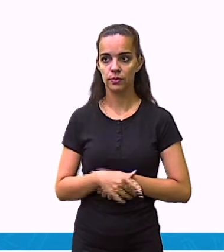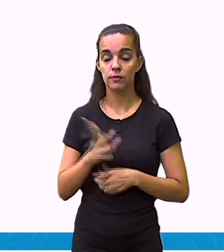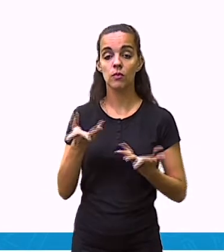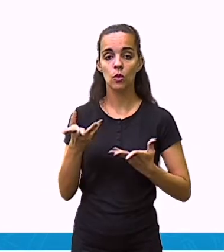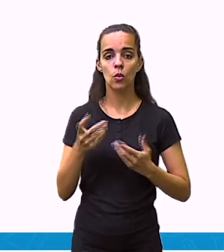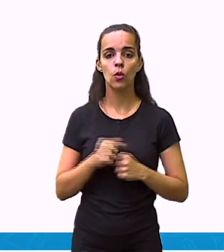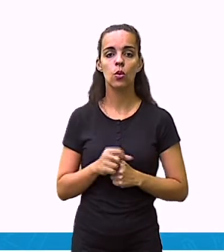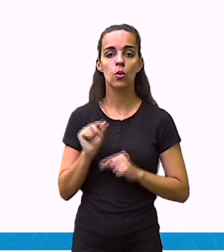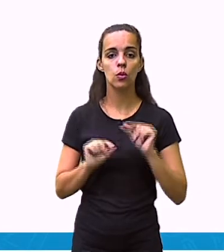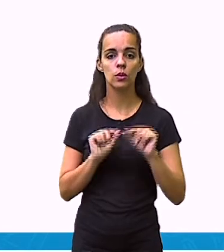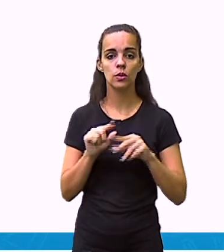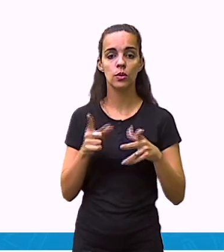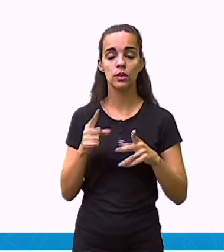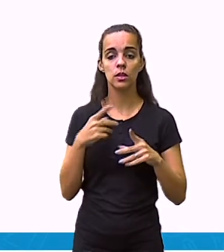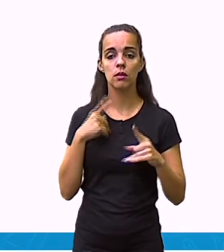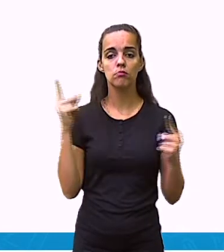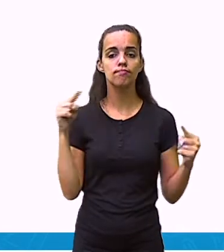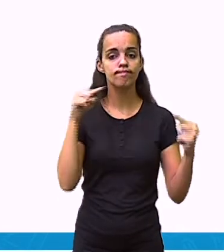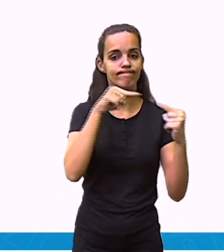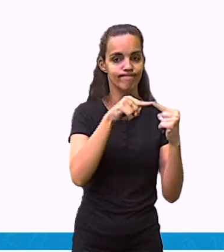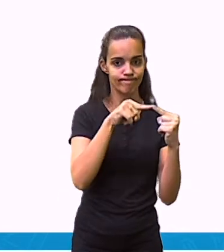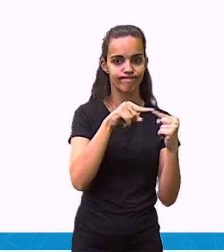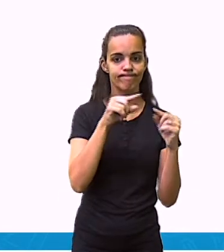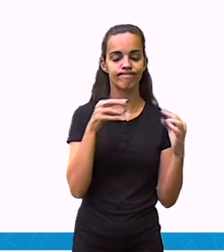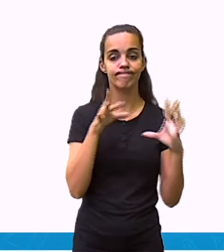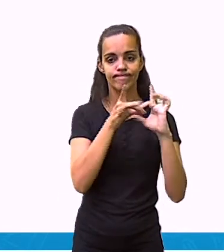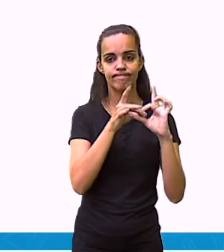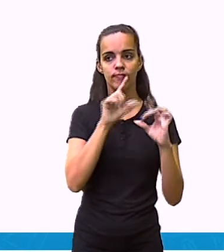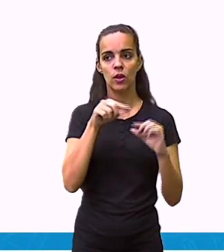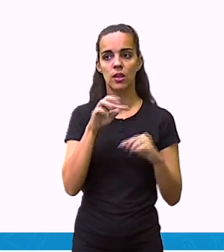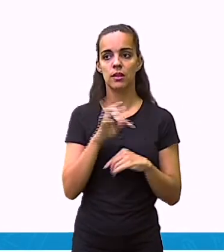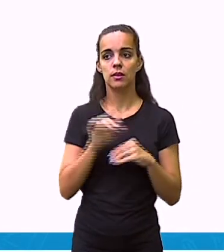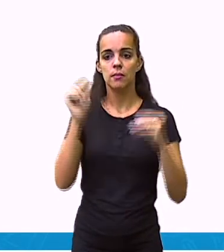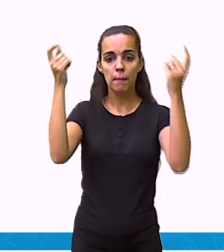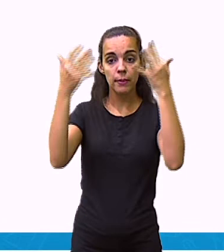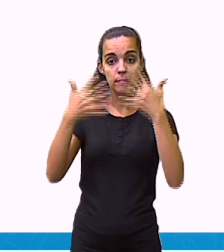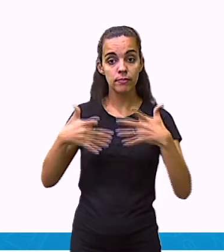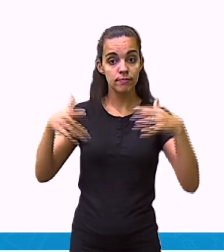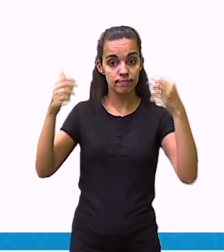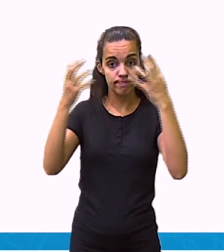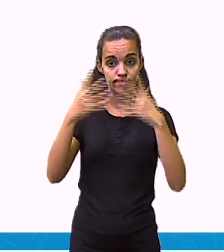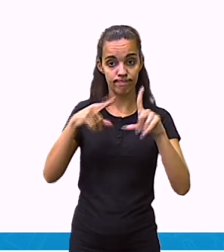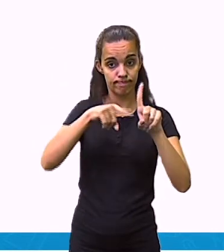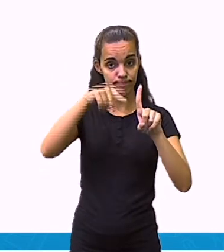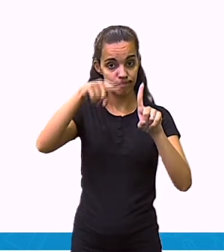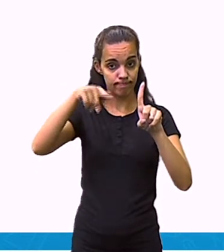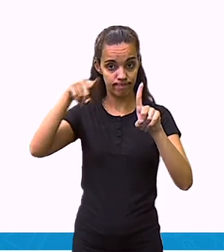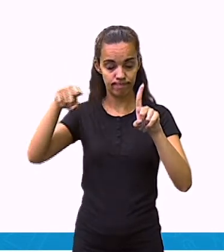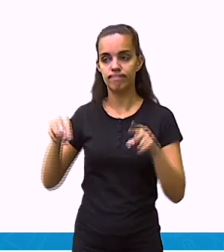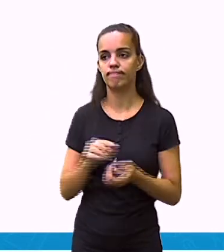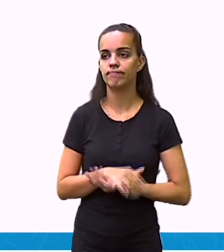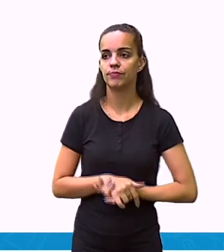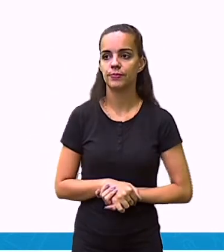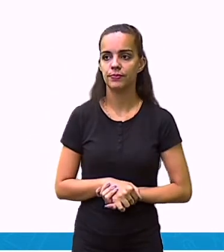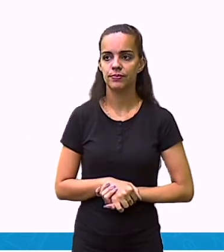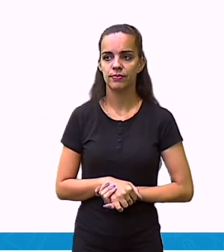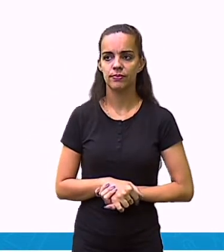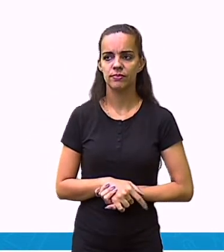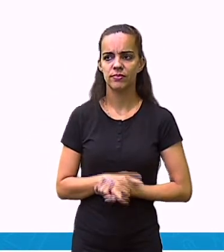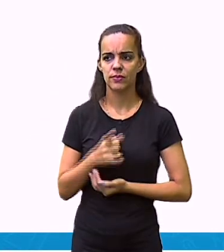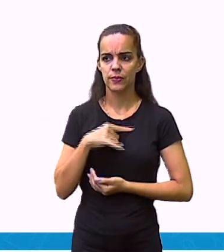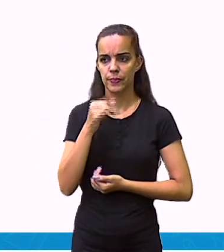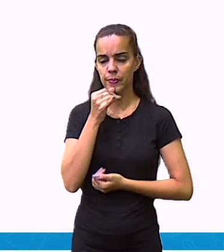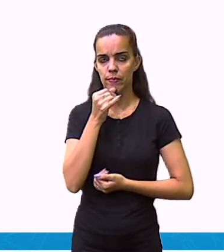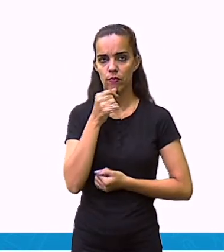que são relacionados a um fenômeno da natureza, a temperatura. A queda